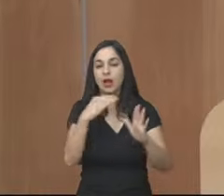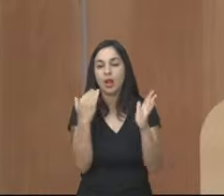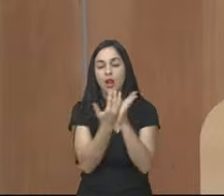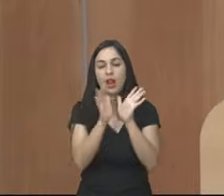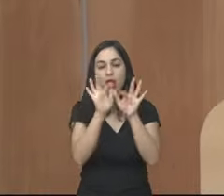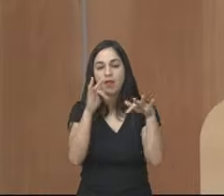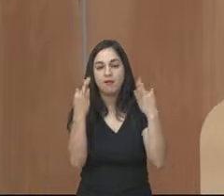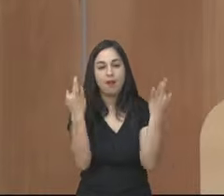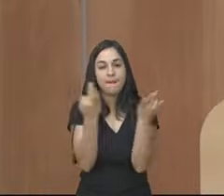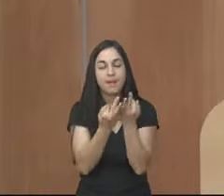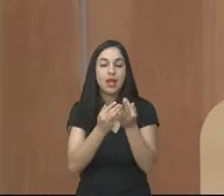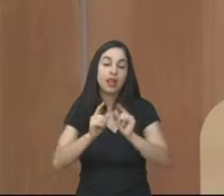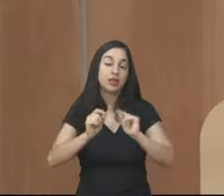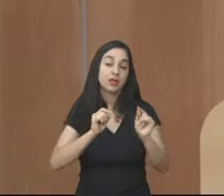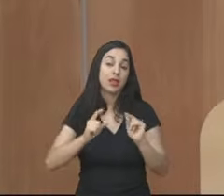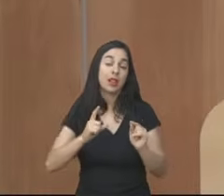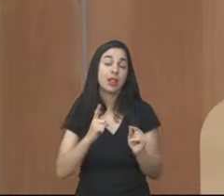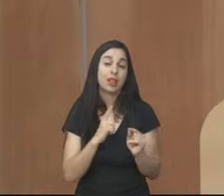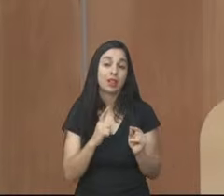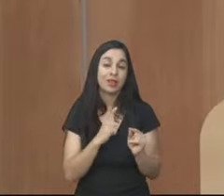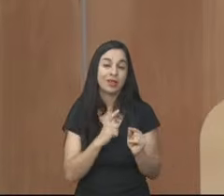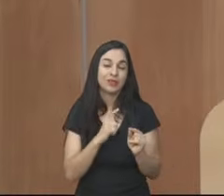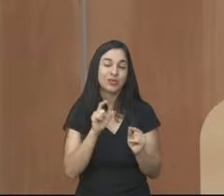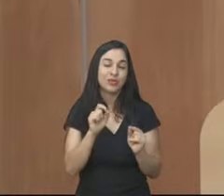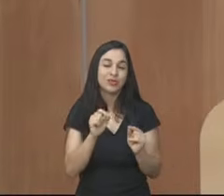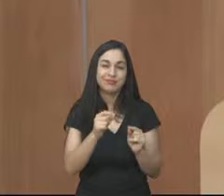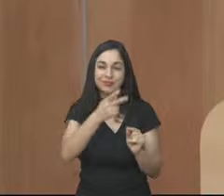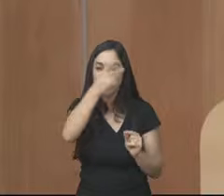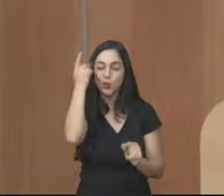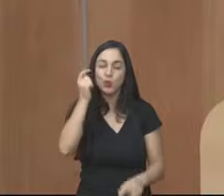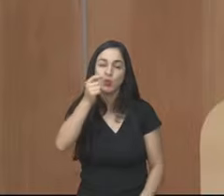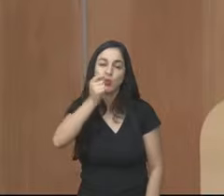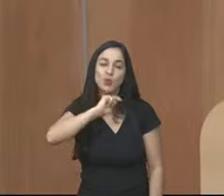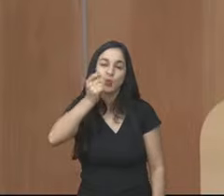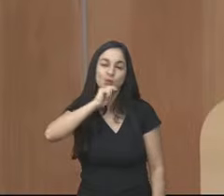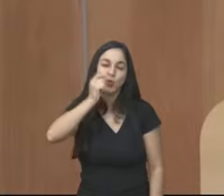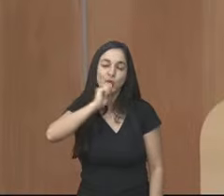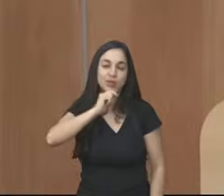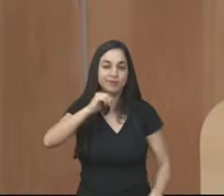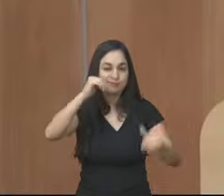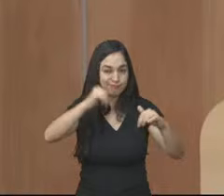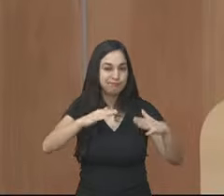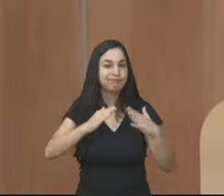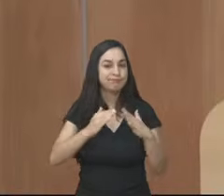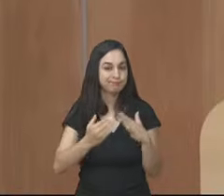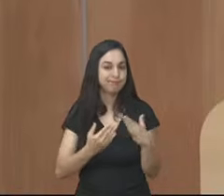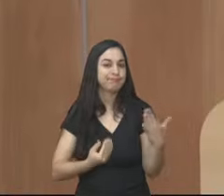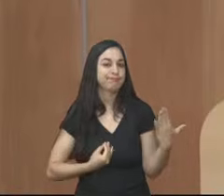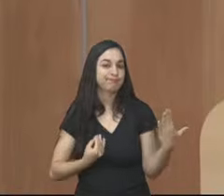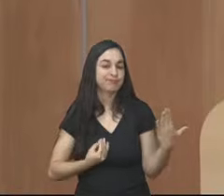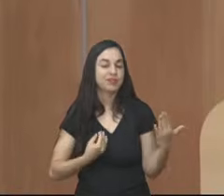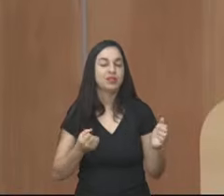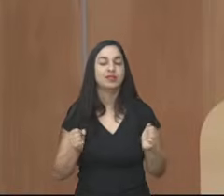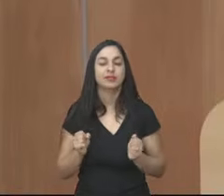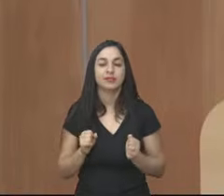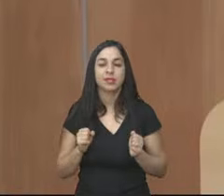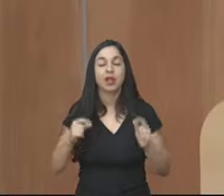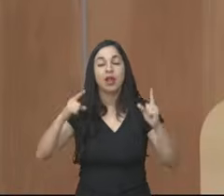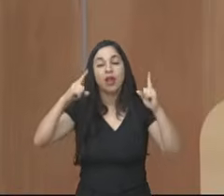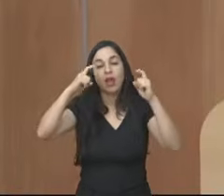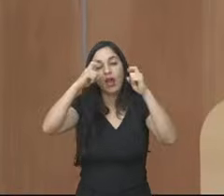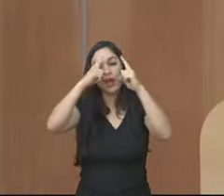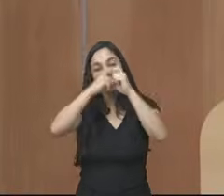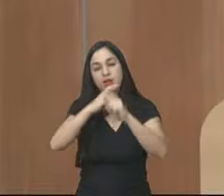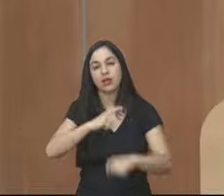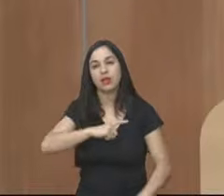famílias que têm um dependente químico vivendo dentro do teu lar. É muito difícil você ter um